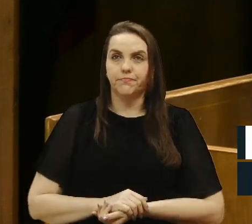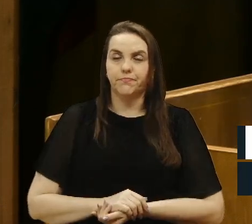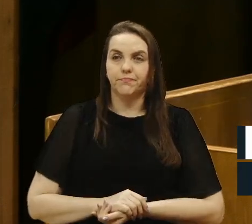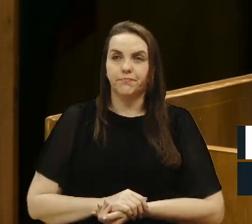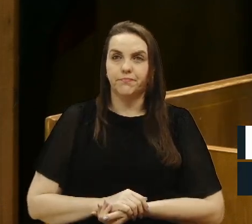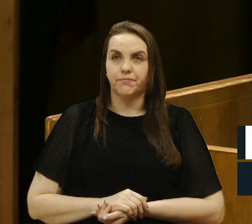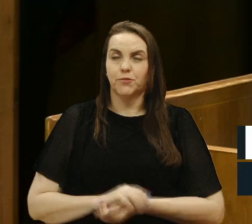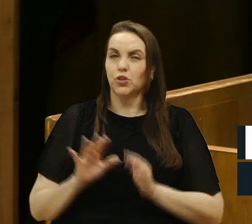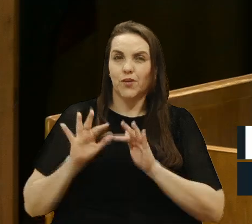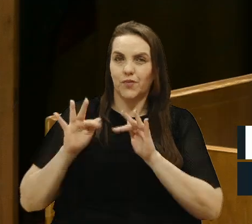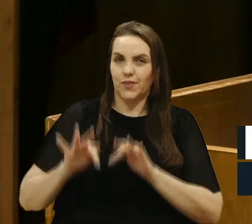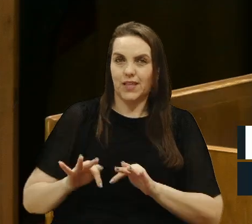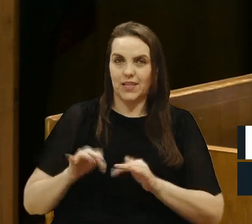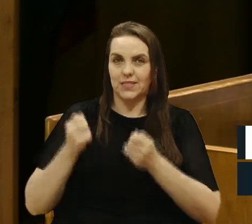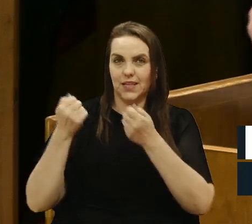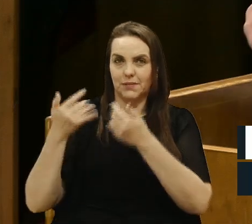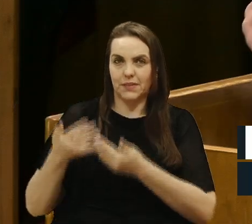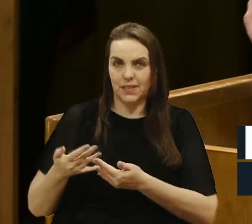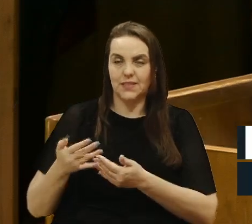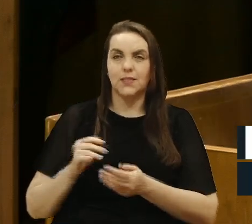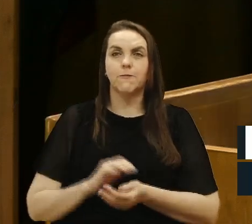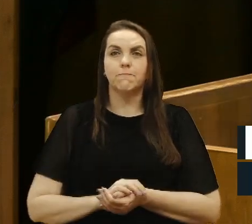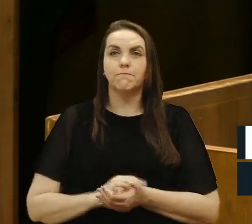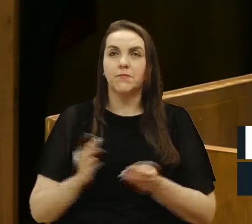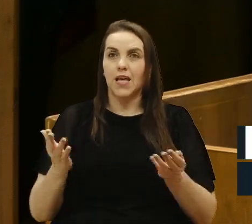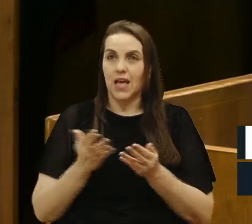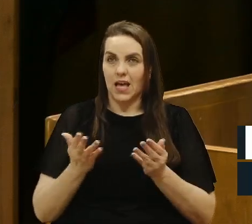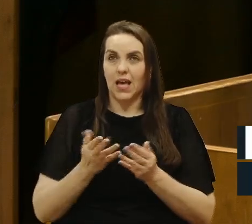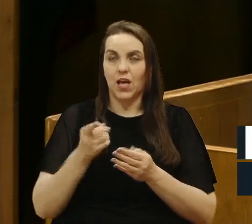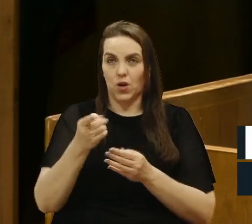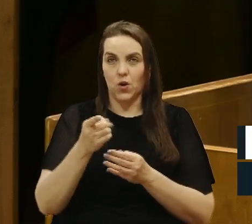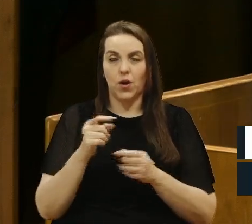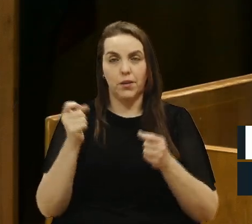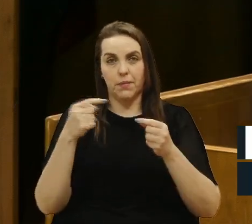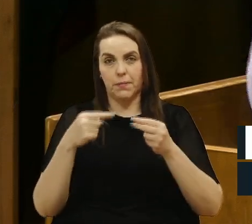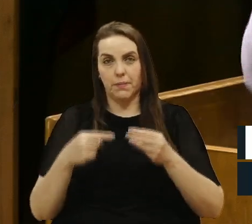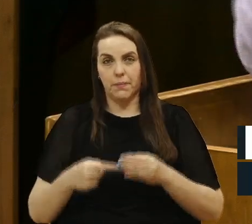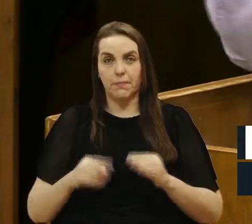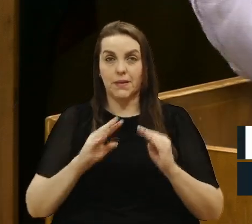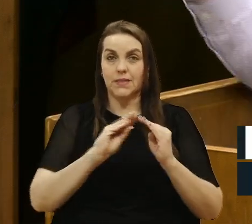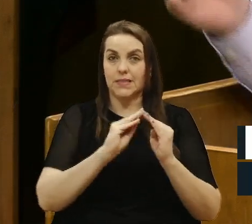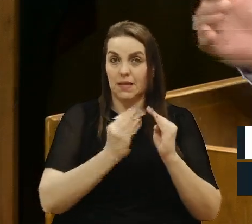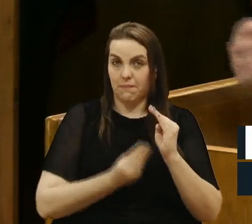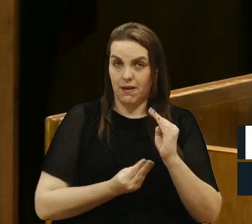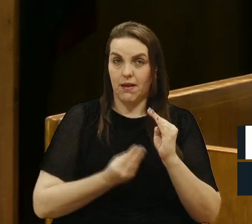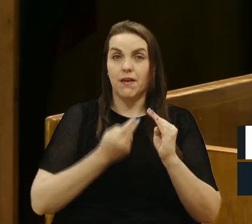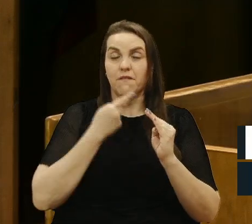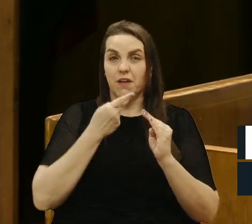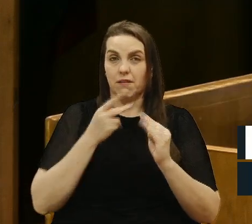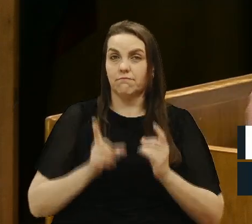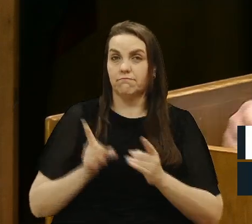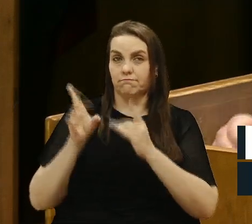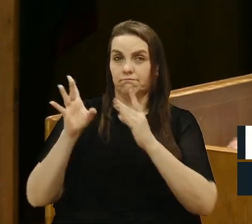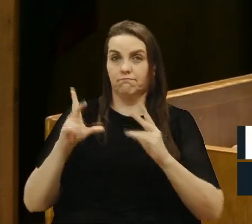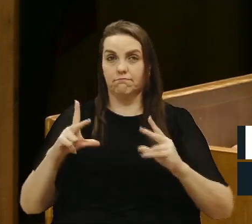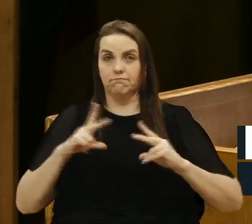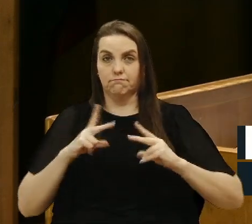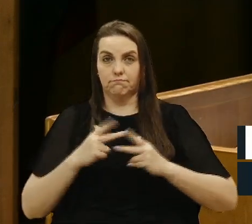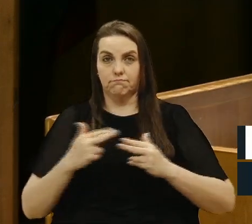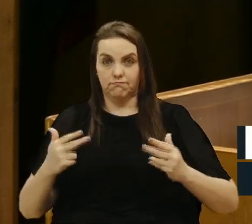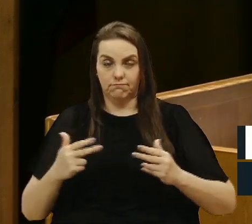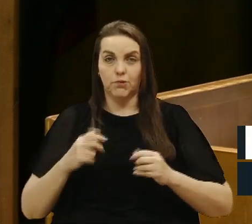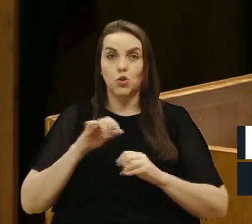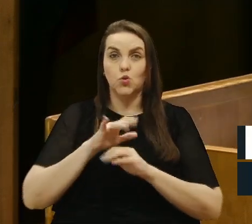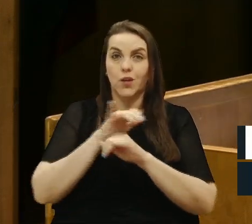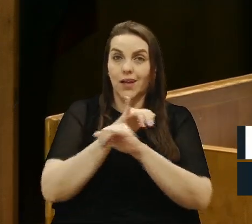minha fala, senhor presidente, entrando no mérito das questões do SAMAI, que foi falado em privatizações e tal. Eu só queria lembrar